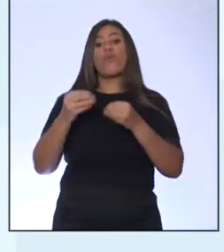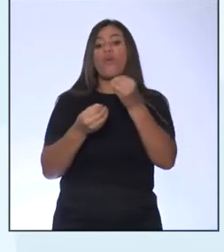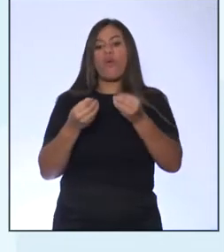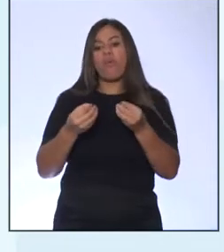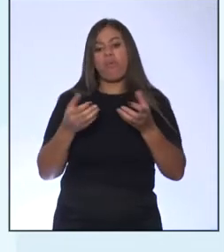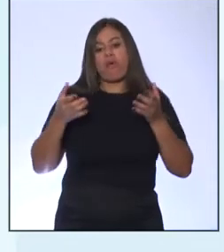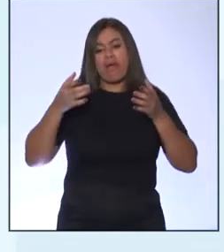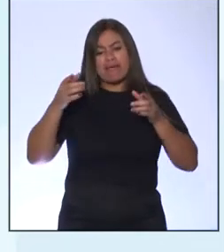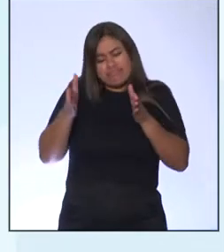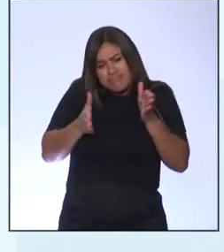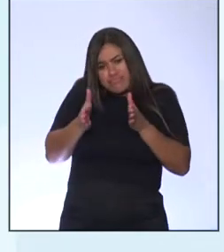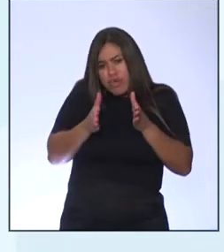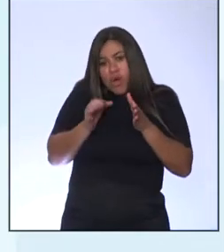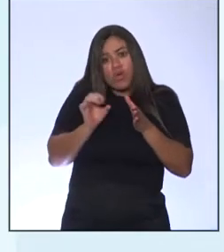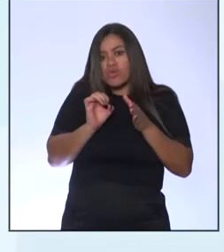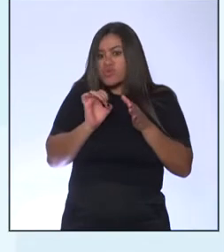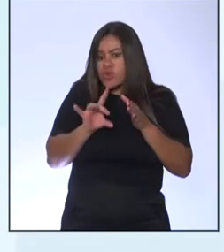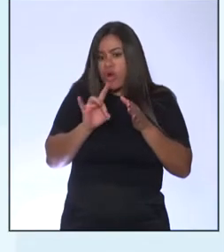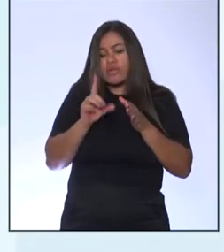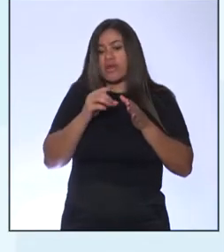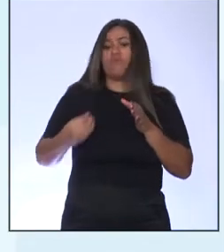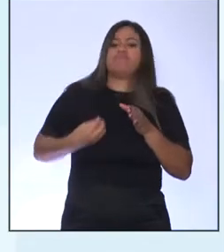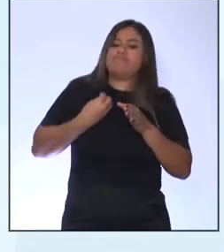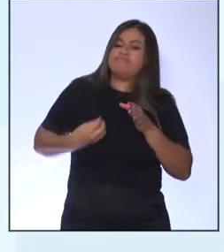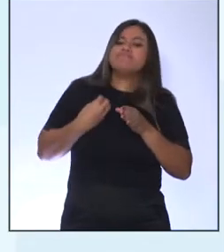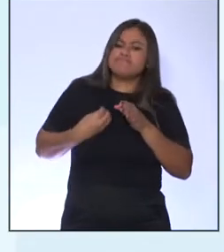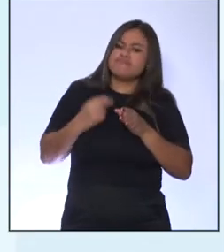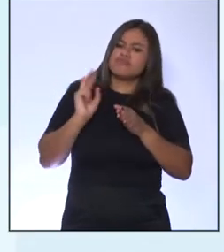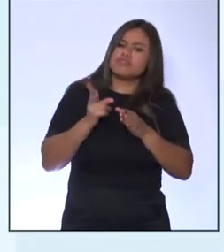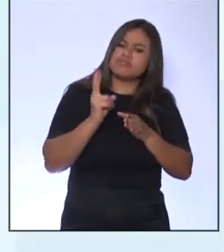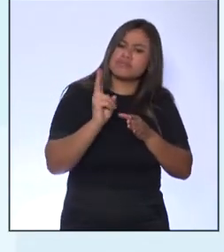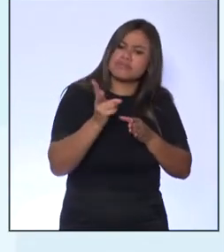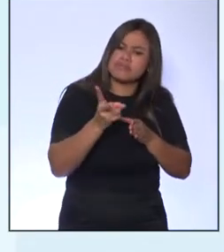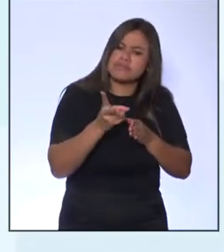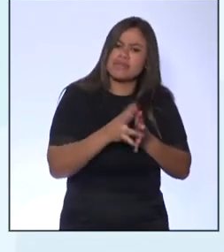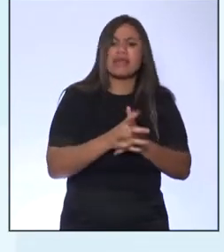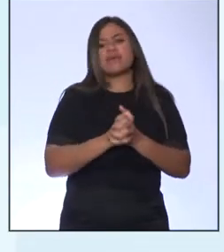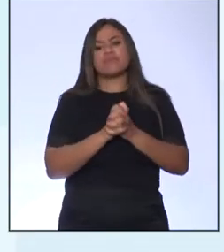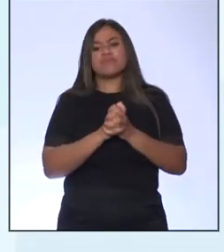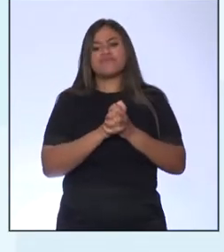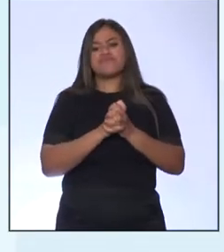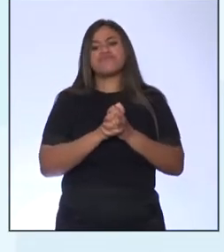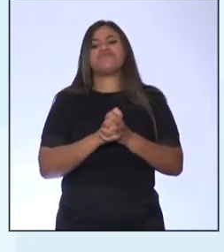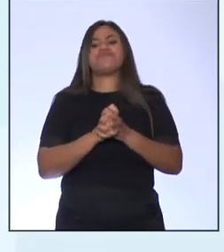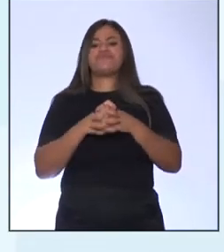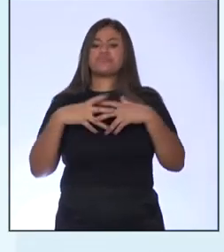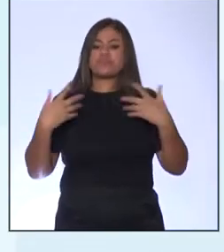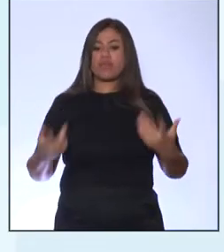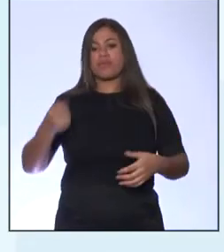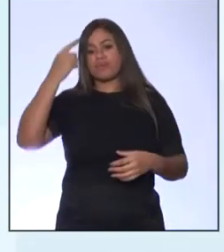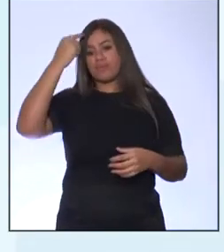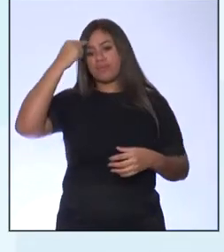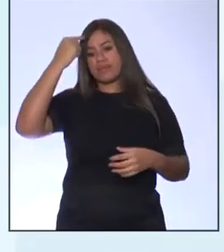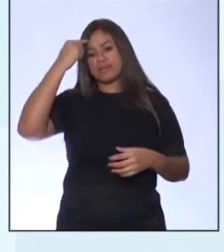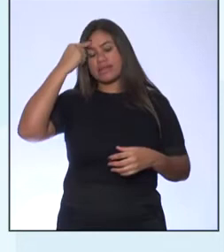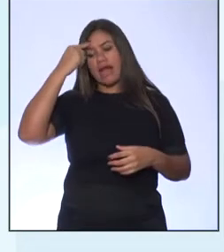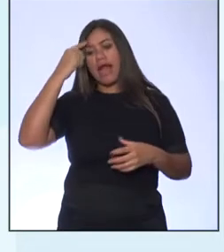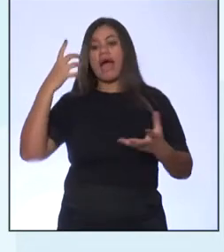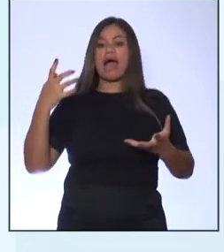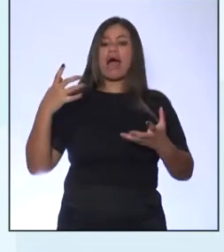Né? Não dá, por tudo que a gente está passando, para a gente imaginar aquelas formações de finais de